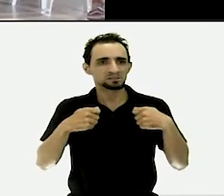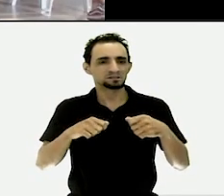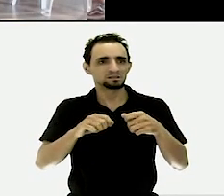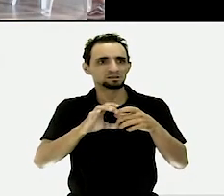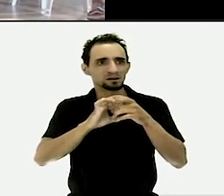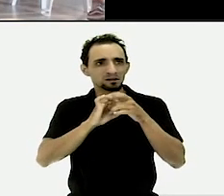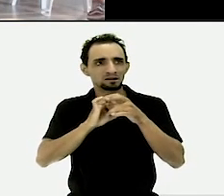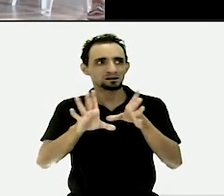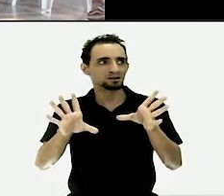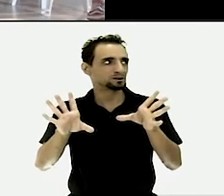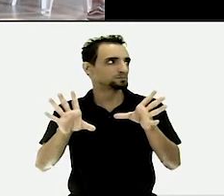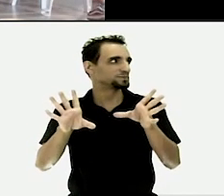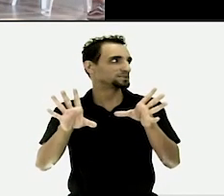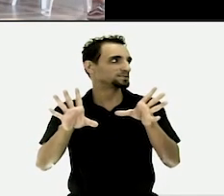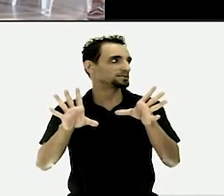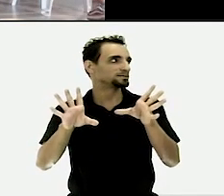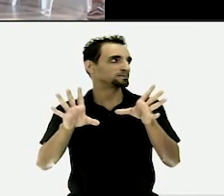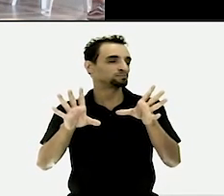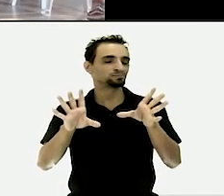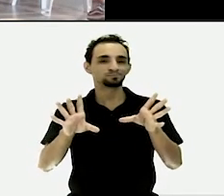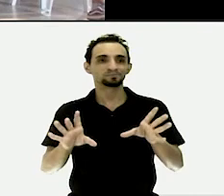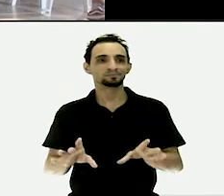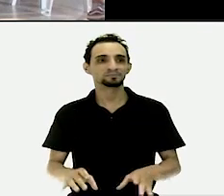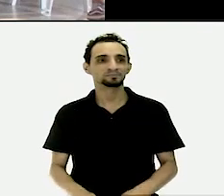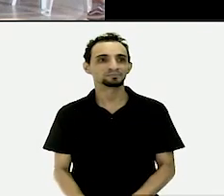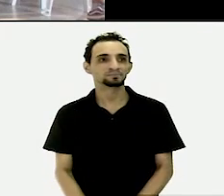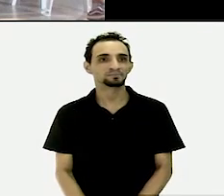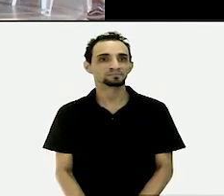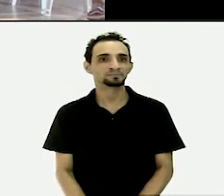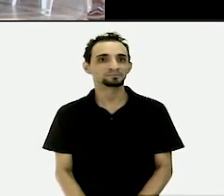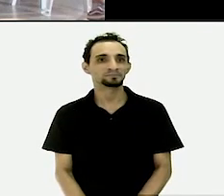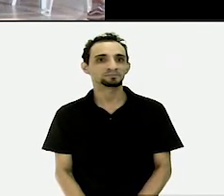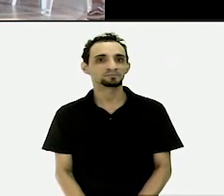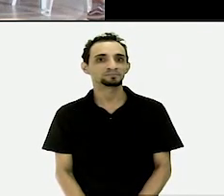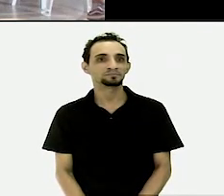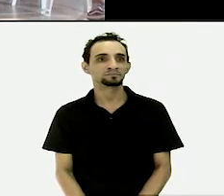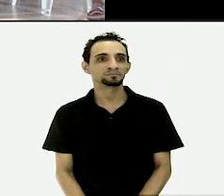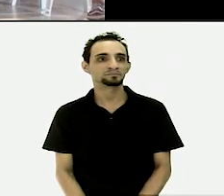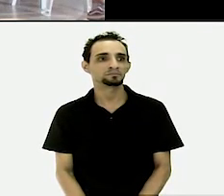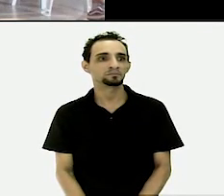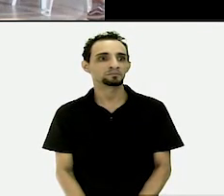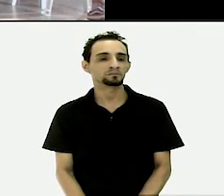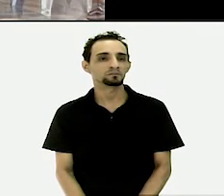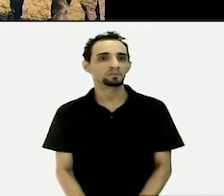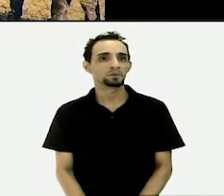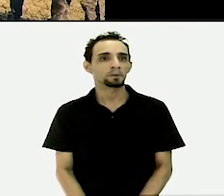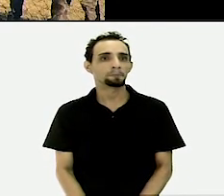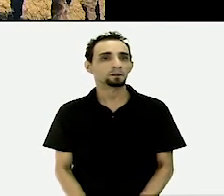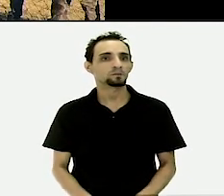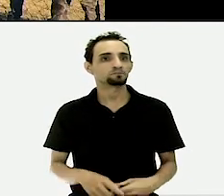a maneira de falar, é pequeno. Lá na arte até é grande, mas estava muita gente. Mas a ideia